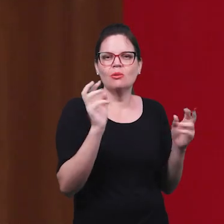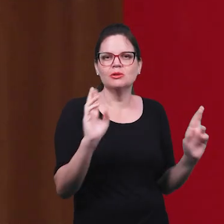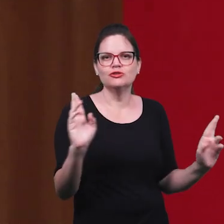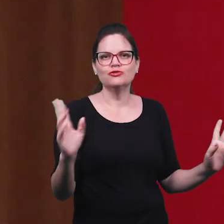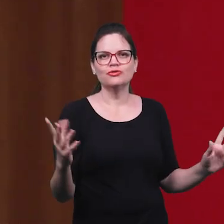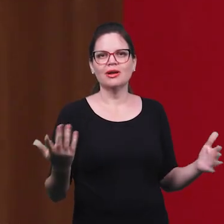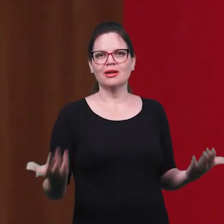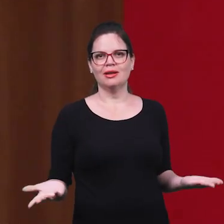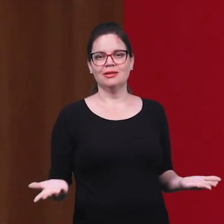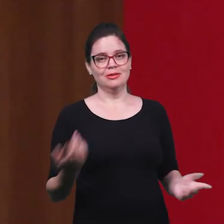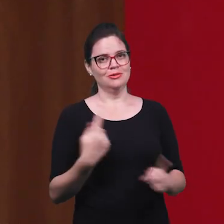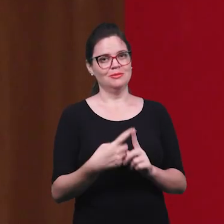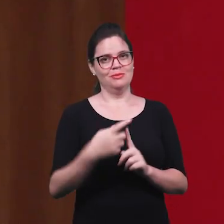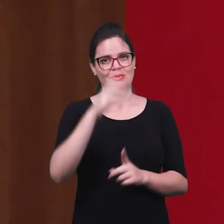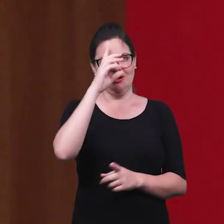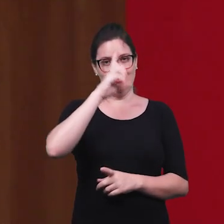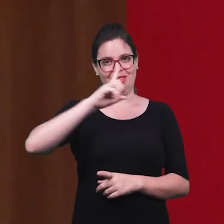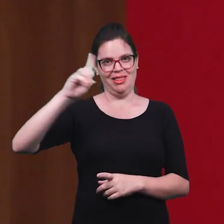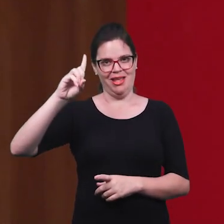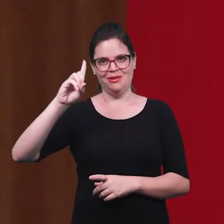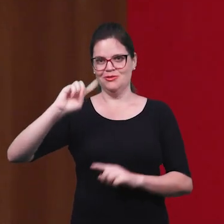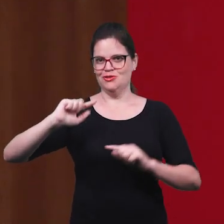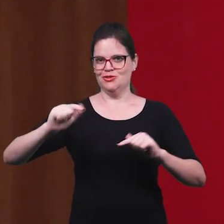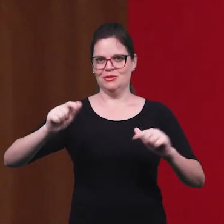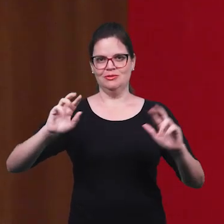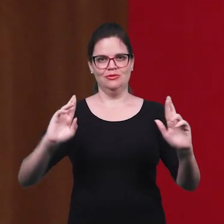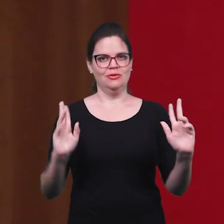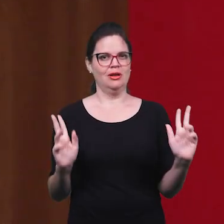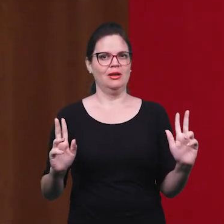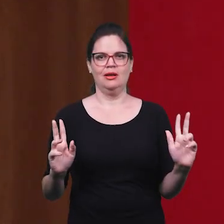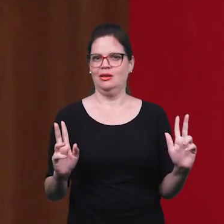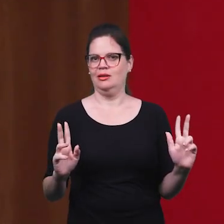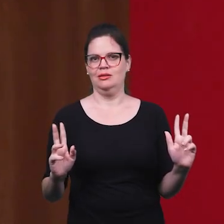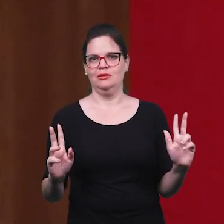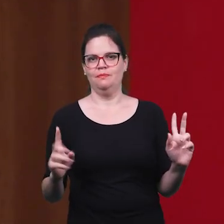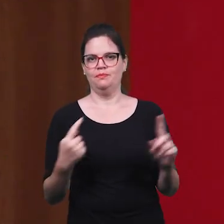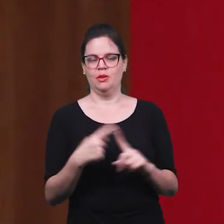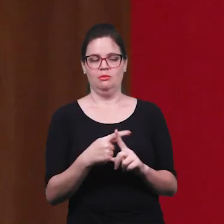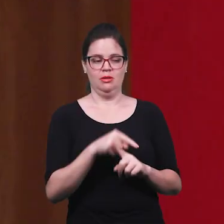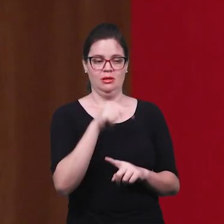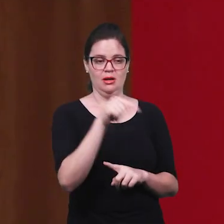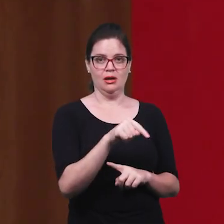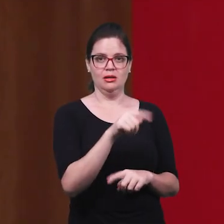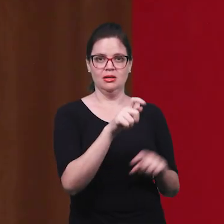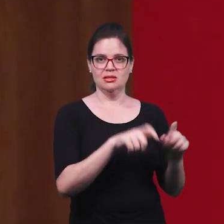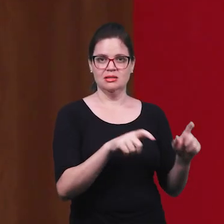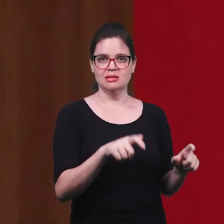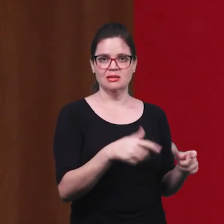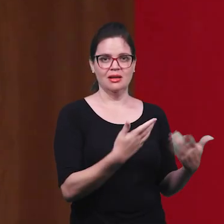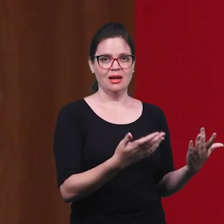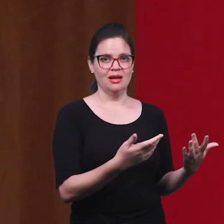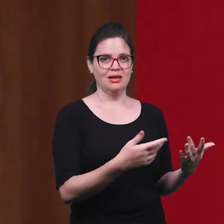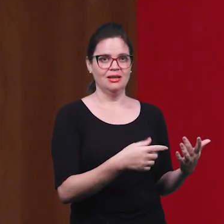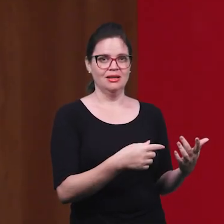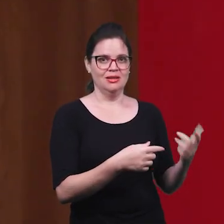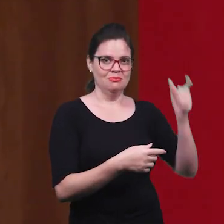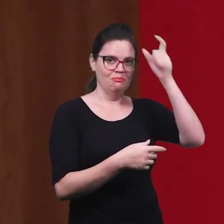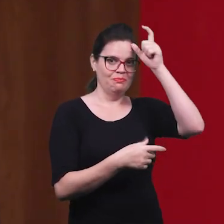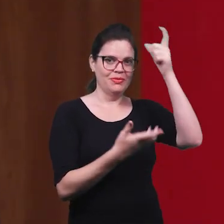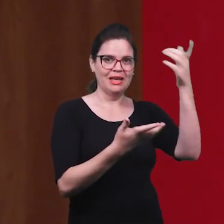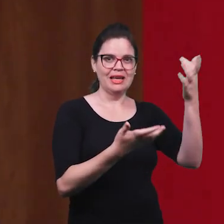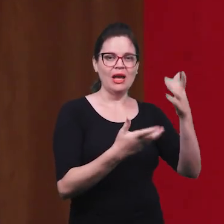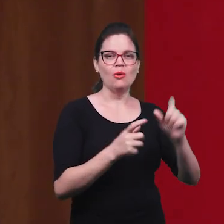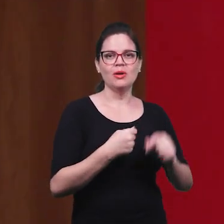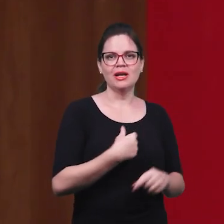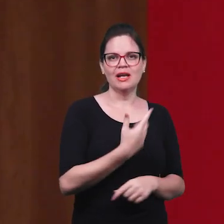o nosso Deus, o Deus de Israel, ele faz completamente ao contrário. Enquanto este mundo, os deuses deste mundo, querem os seus